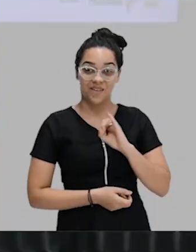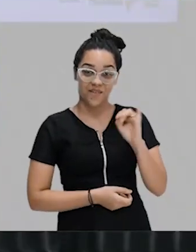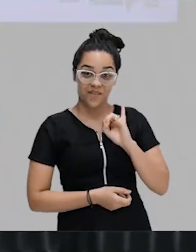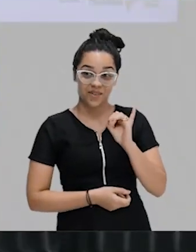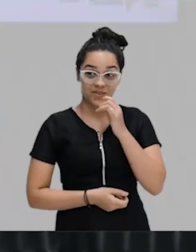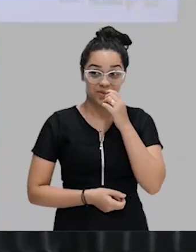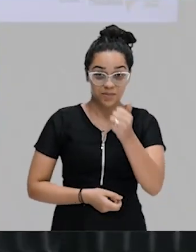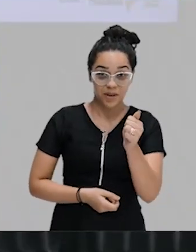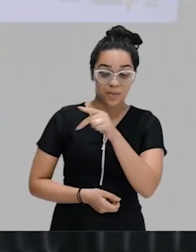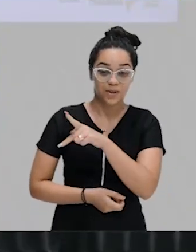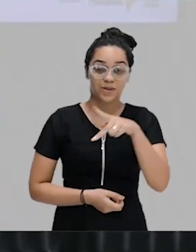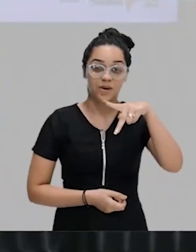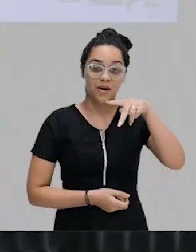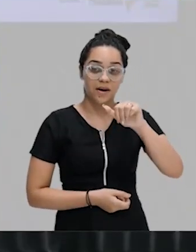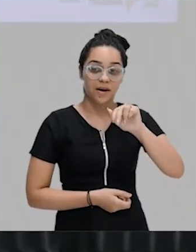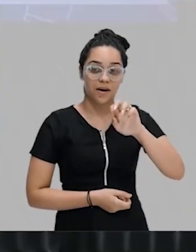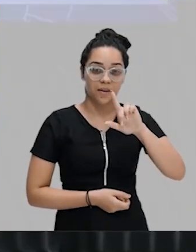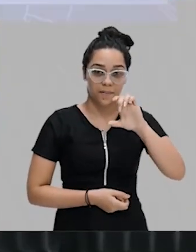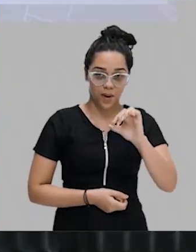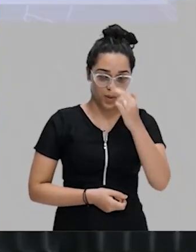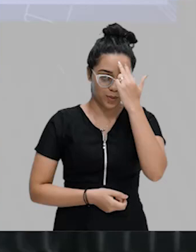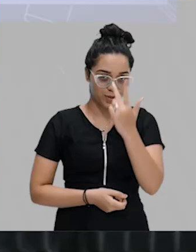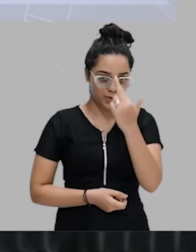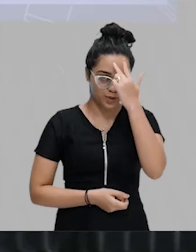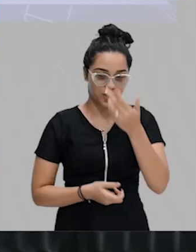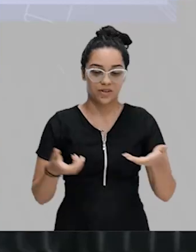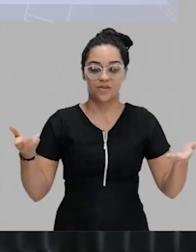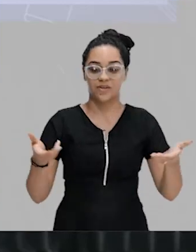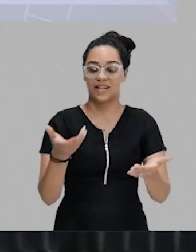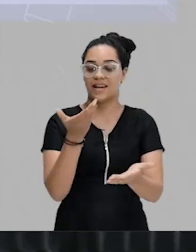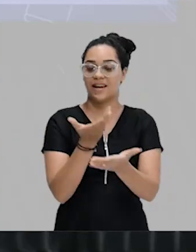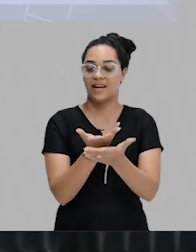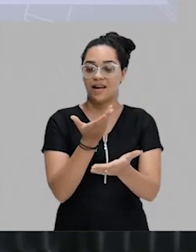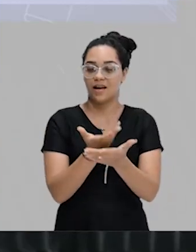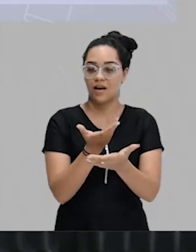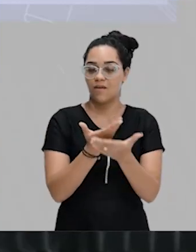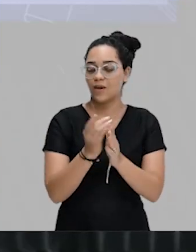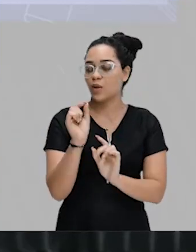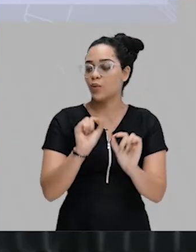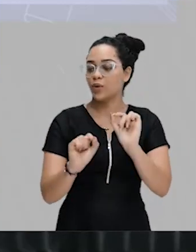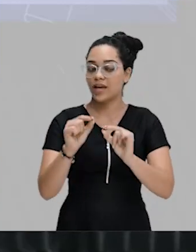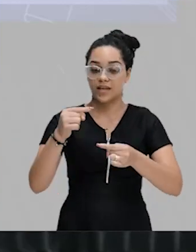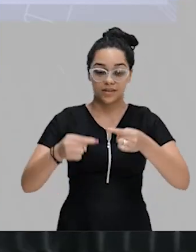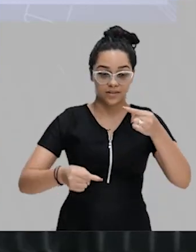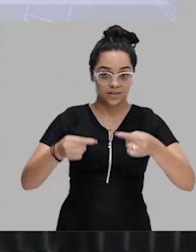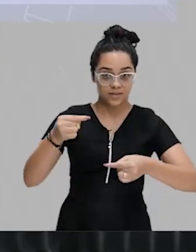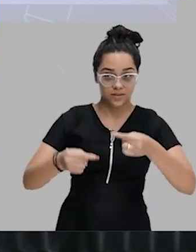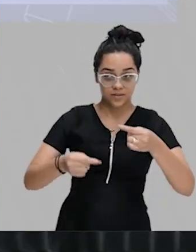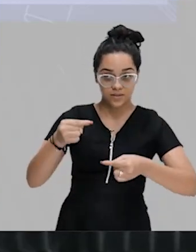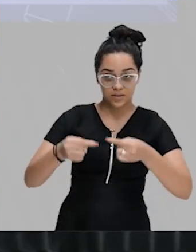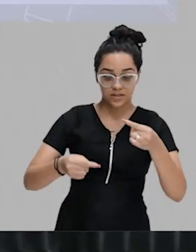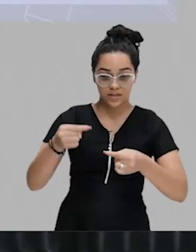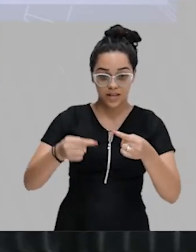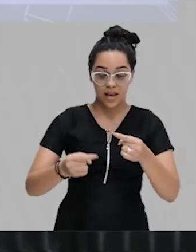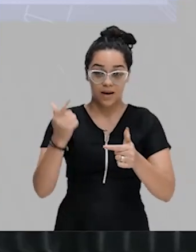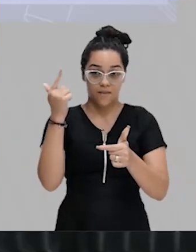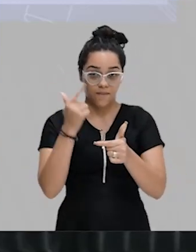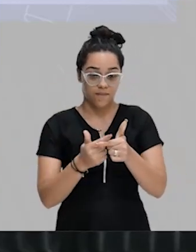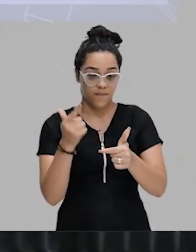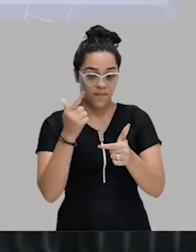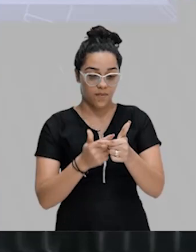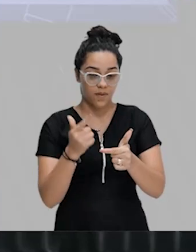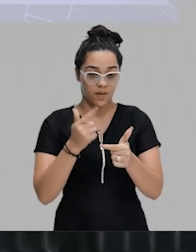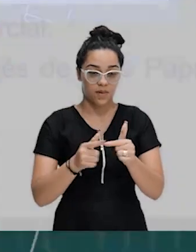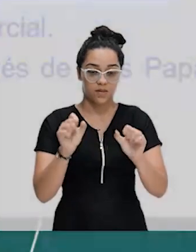aí, pessoal, tudo bem? Professor Paulo Gereba de História. Nossa aula de hoje, nós iremos discutir a crise